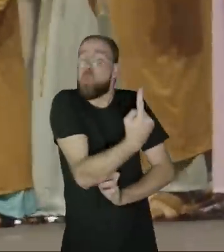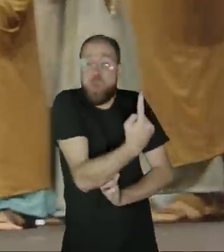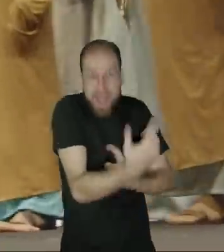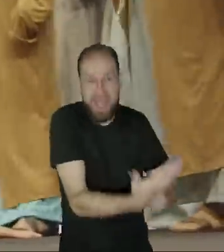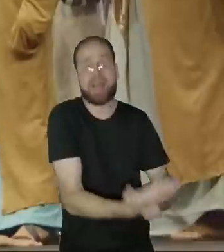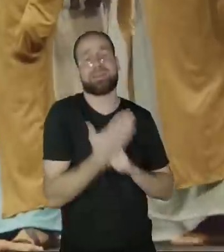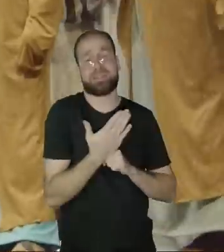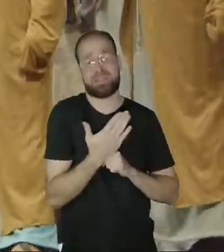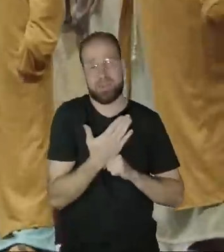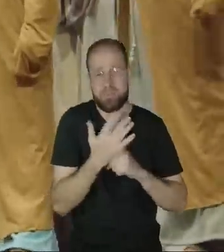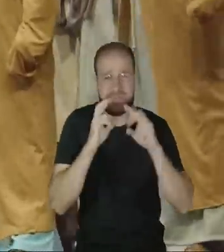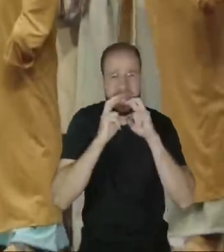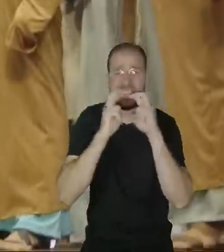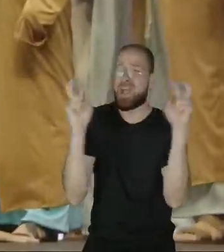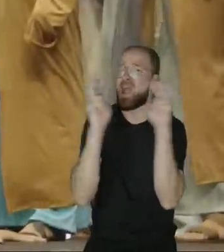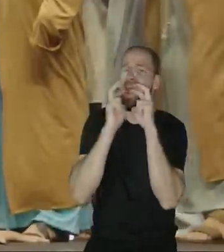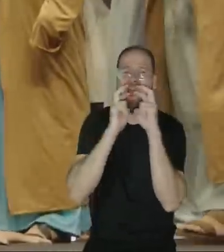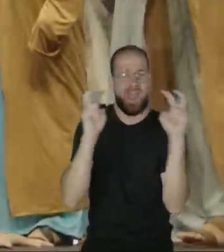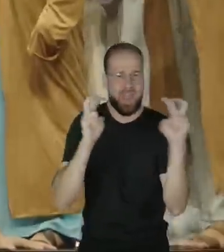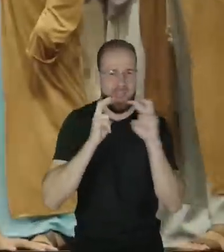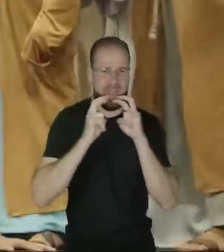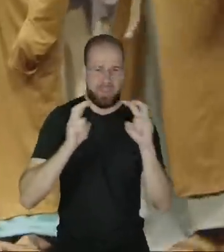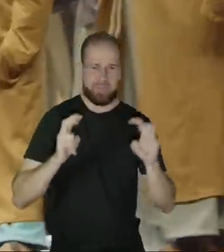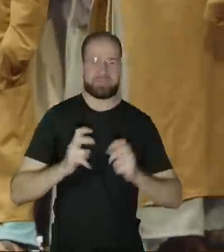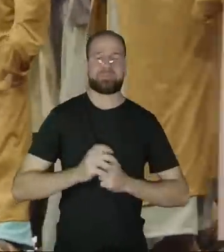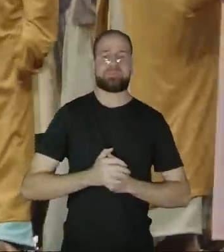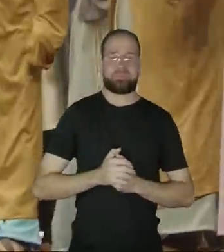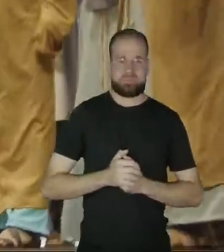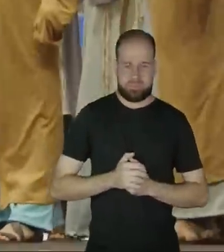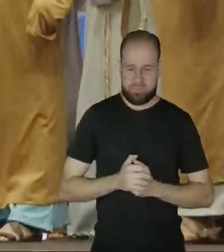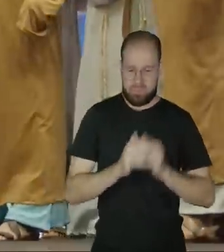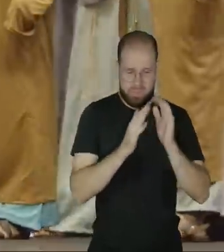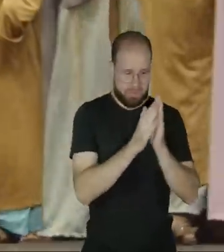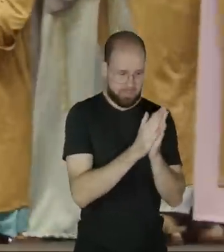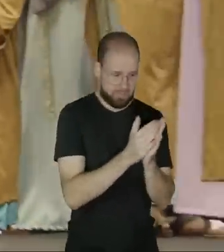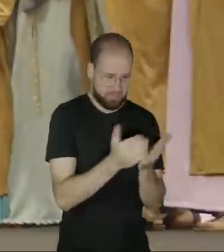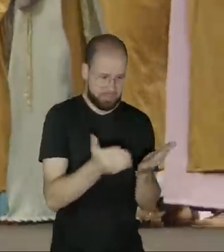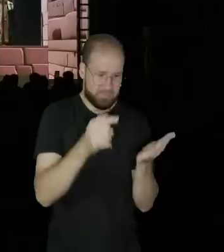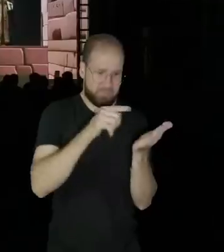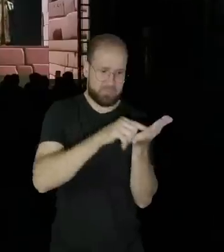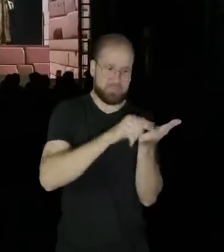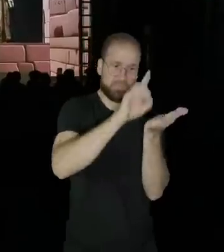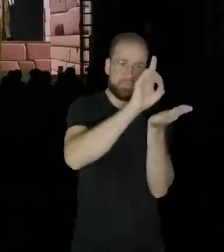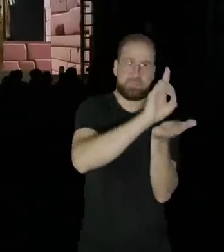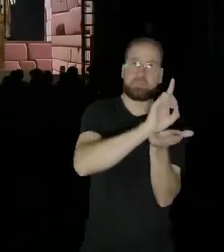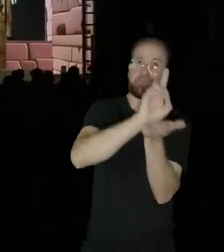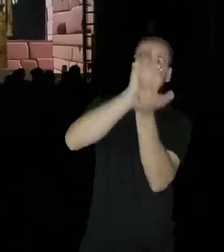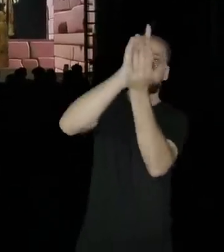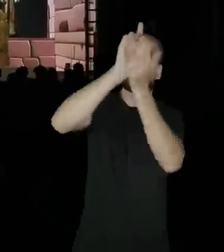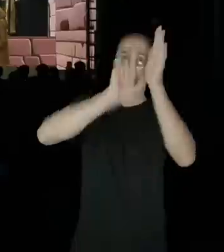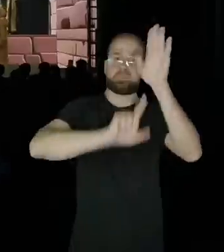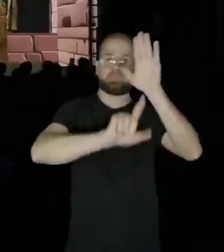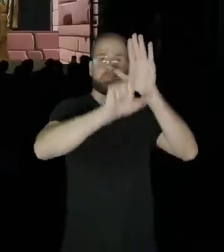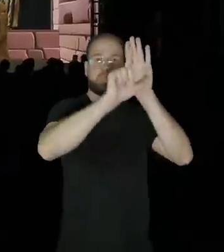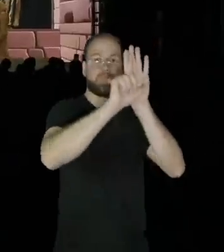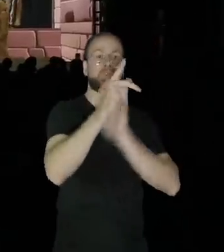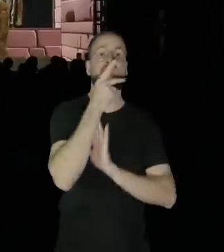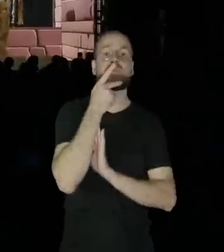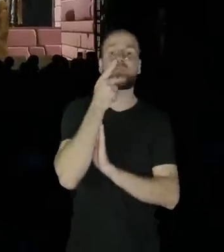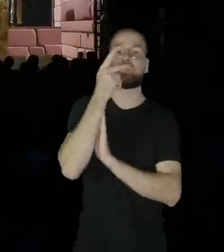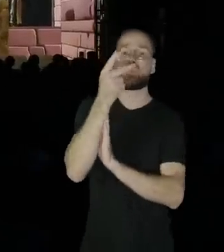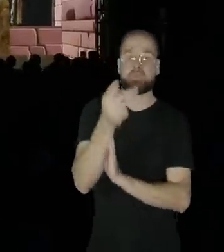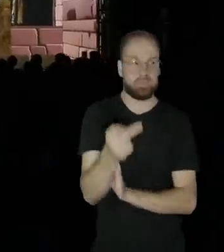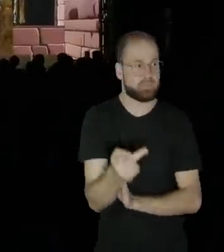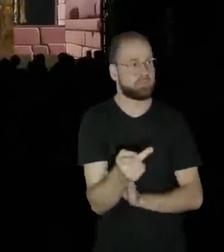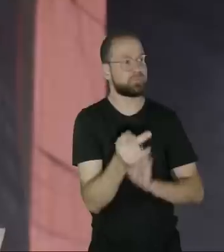ajuda! Socorro! Assim diz não. As palavras da lei. Eu sou o